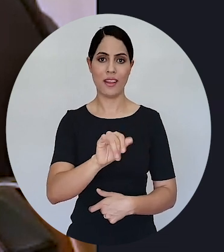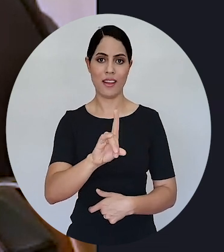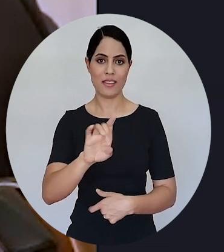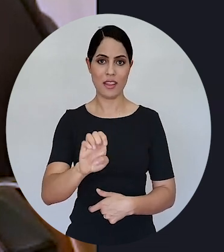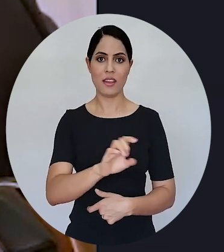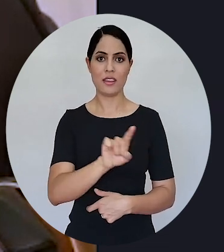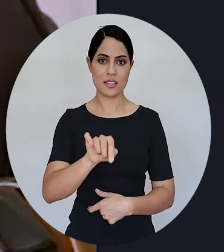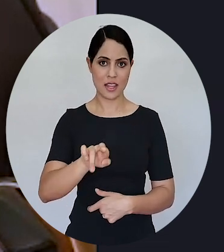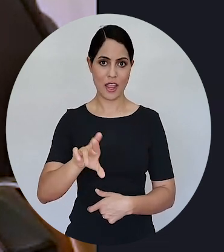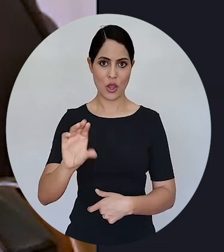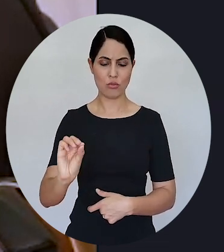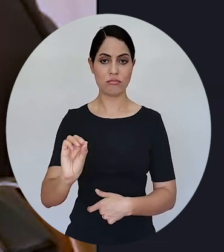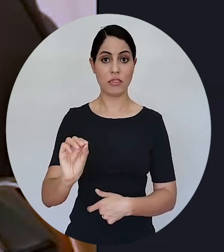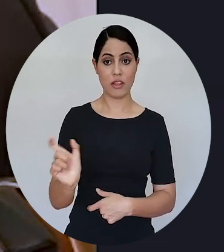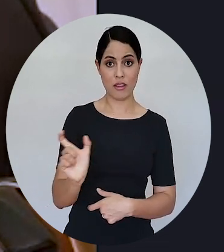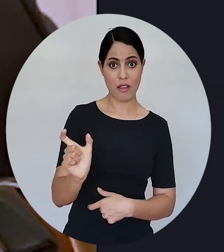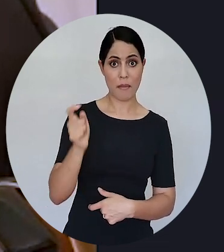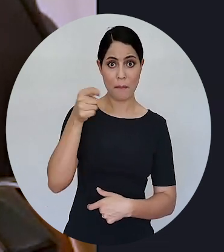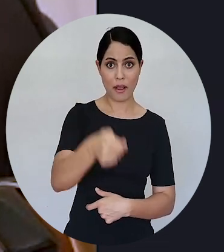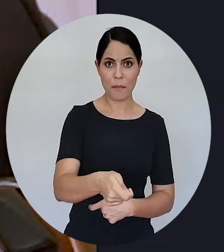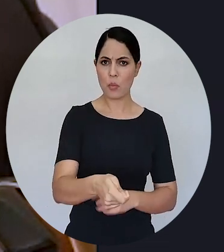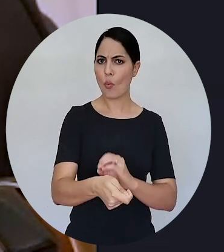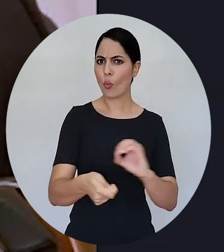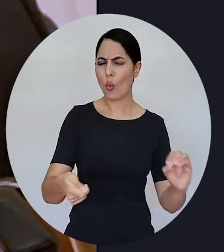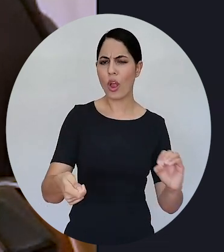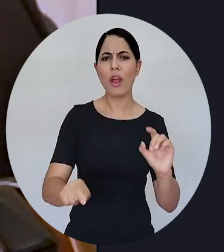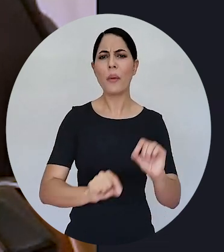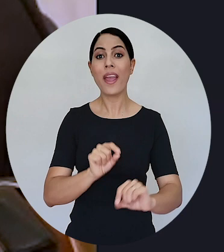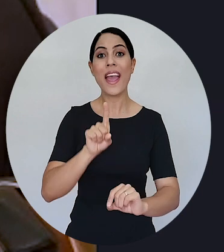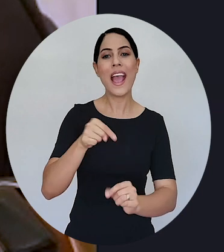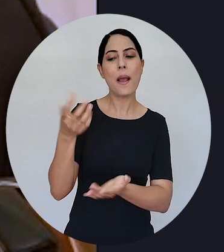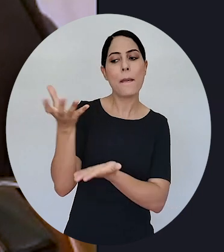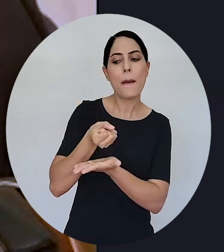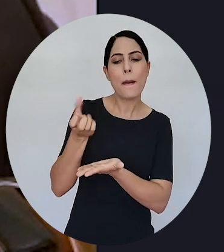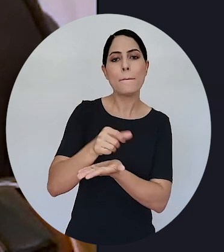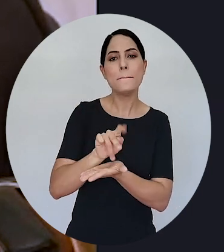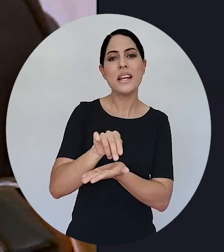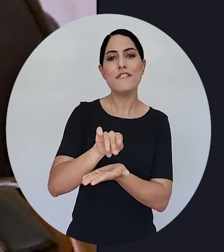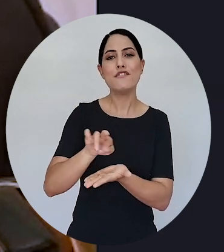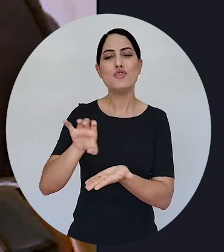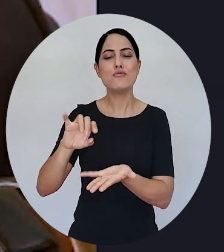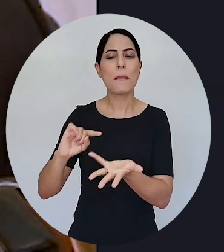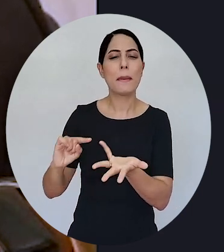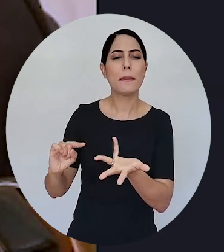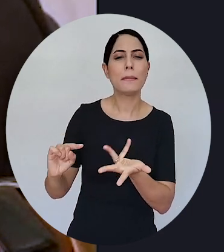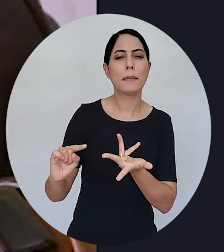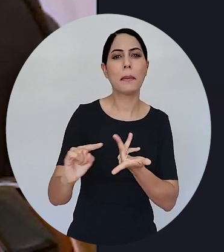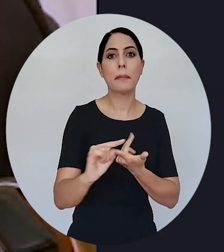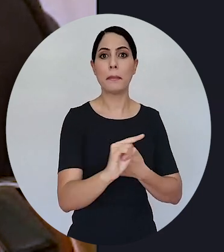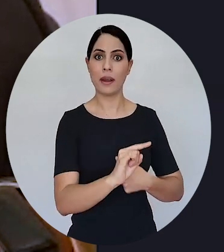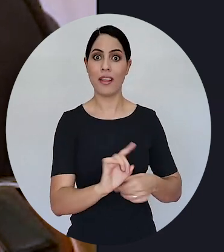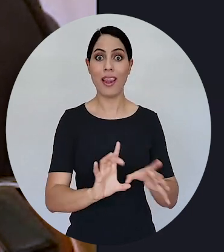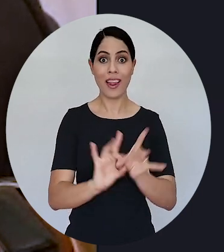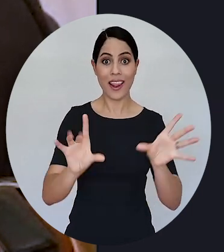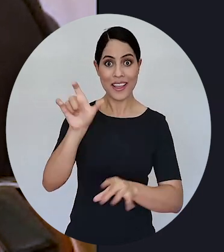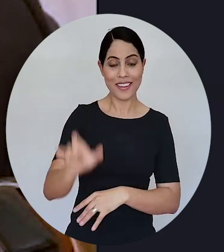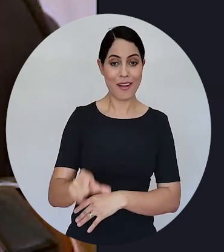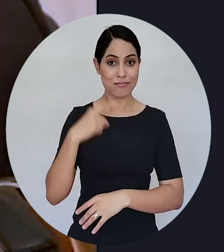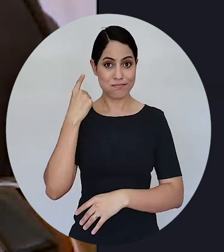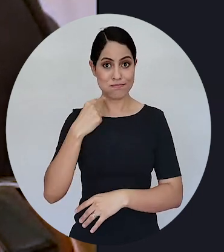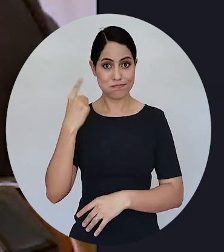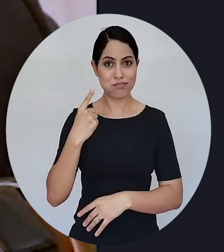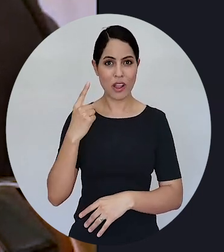nosso Anuidade Zero, né, no nosso projeto, no nosso programa Anuidade Zero, do qual é um clube de benefícios